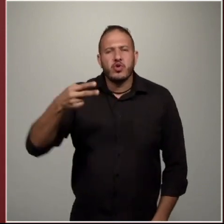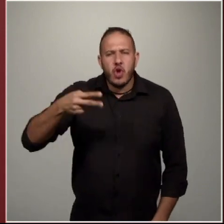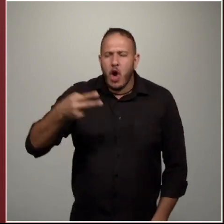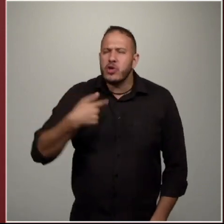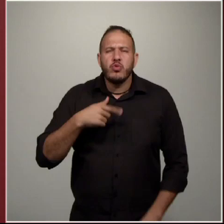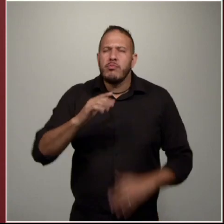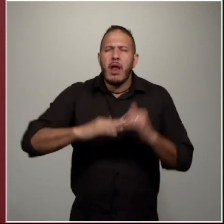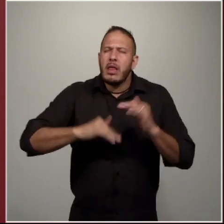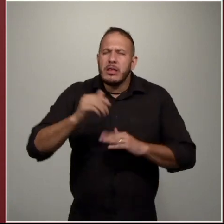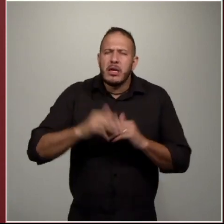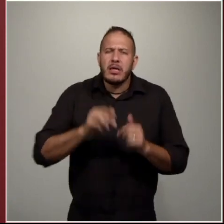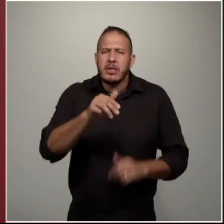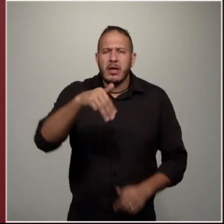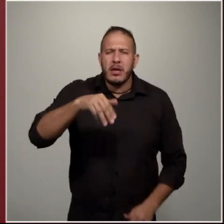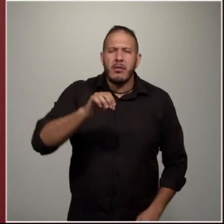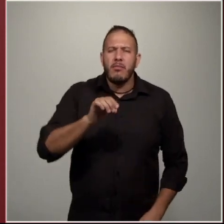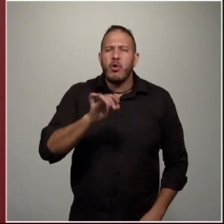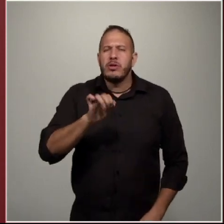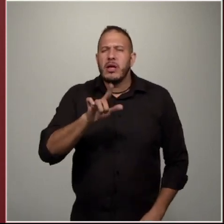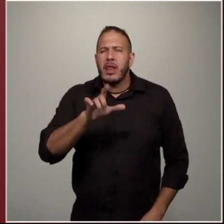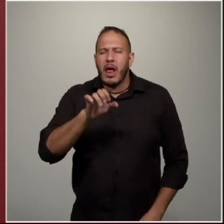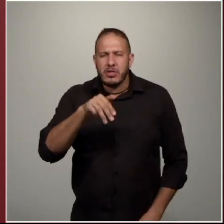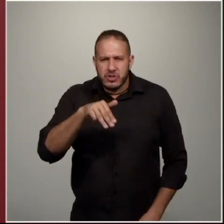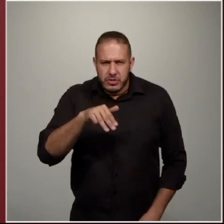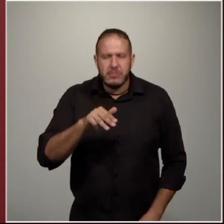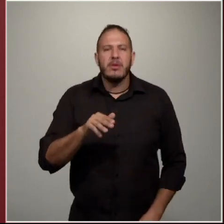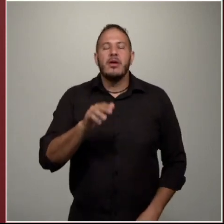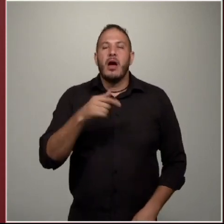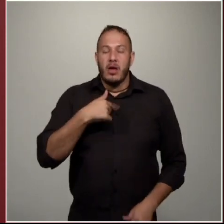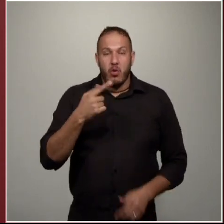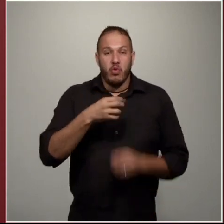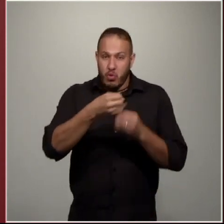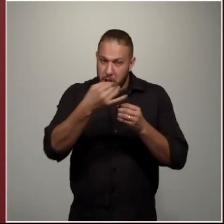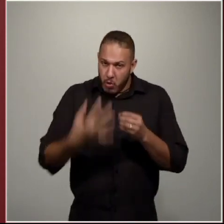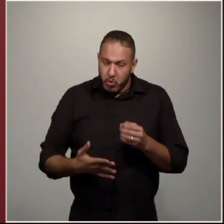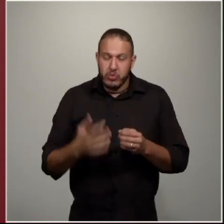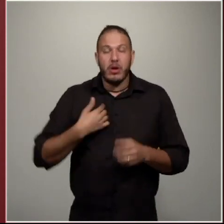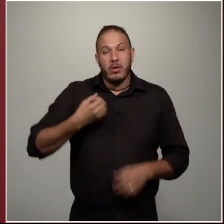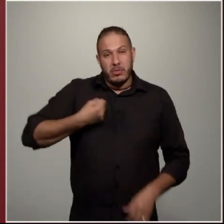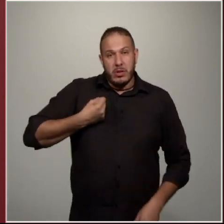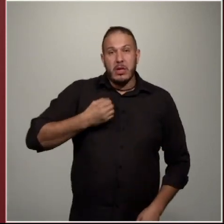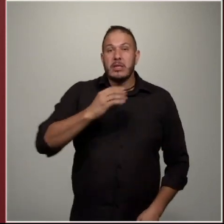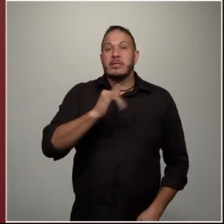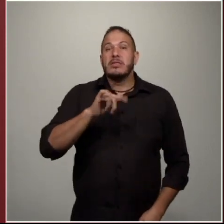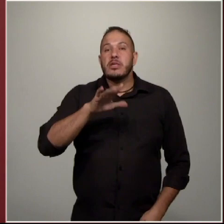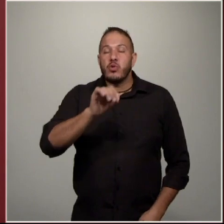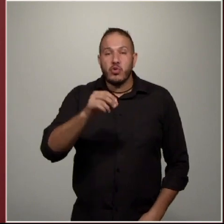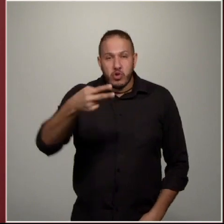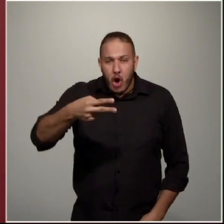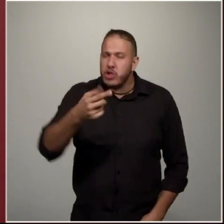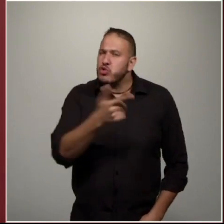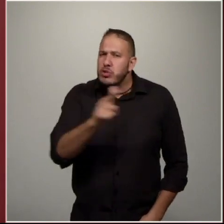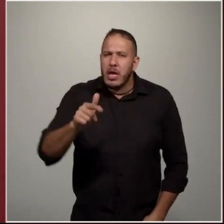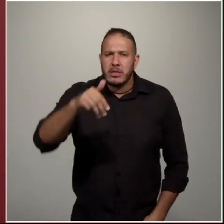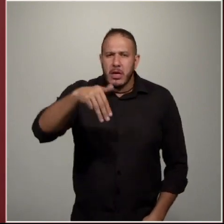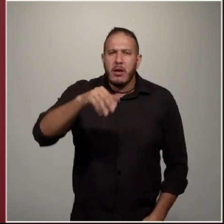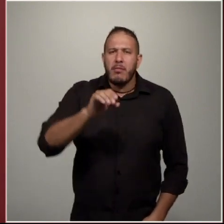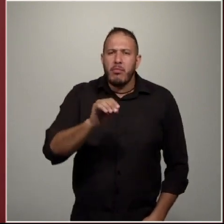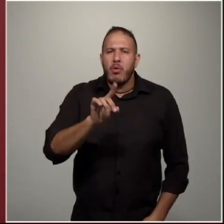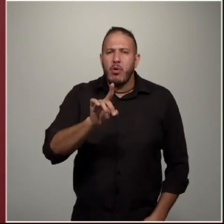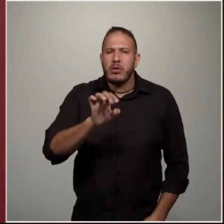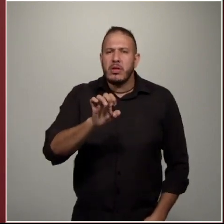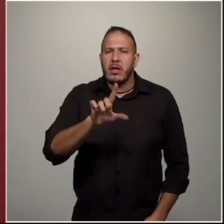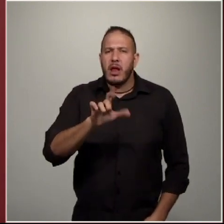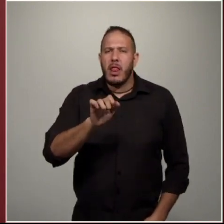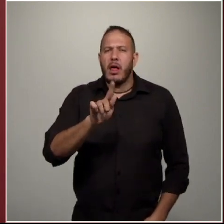ciclo são poucos os alunos com defasagem o conteúdo traz essa modelagem já o ciclo 2 não veja é eu acho